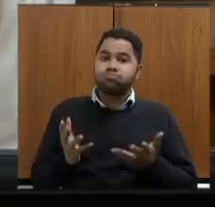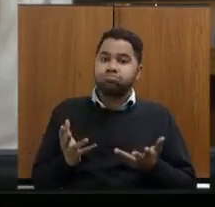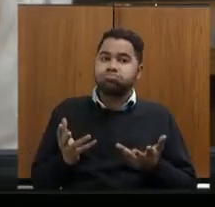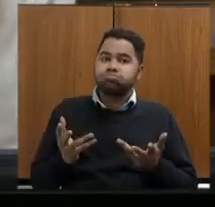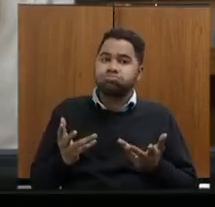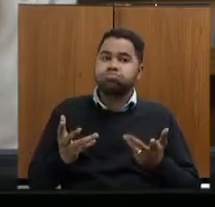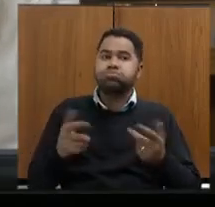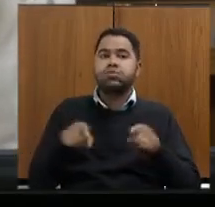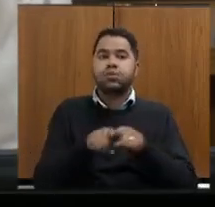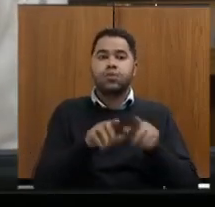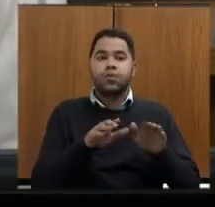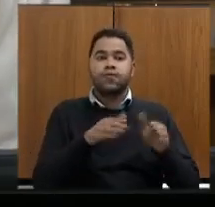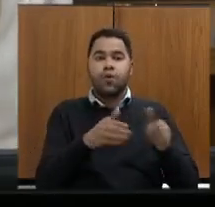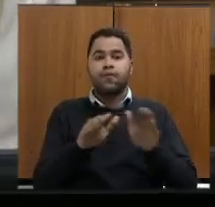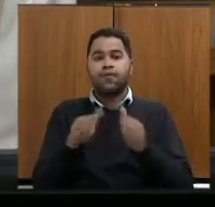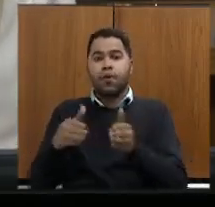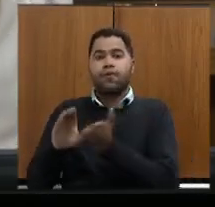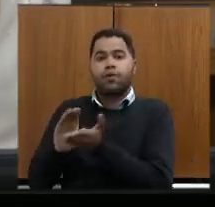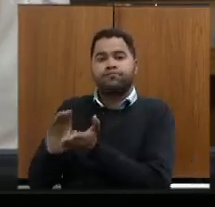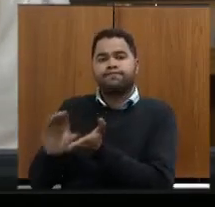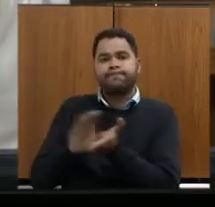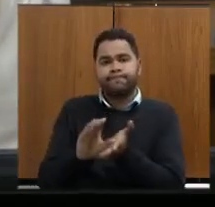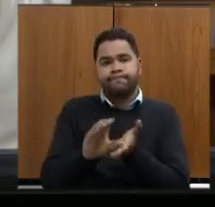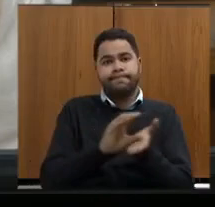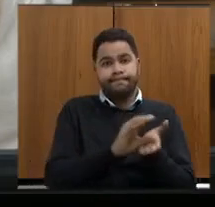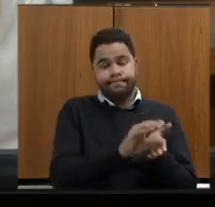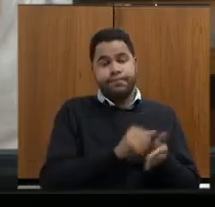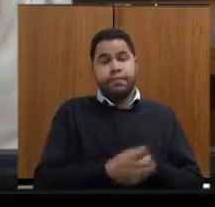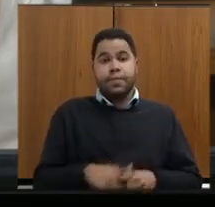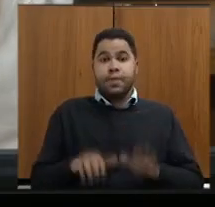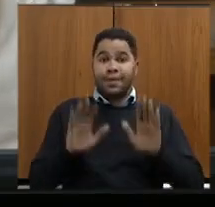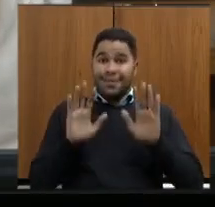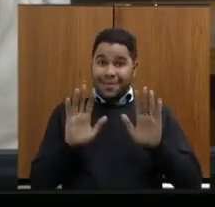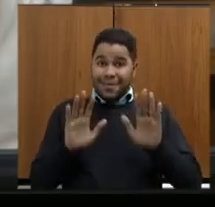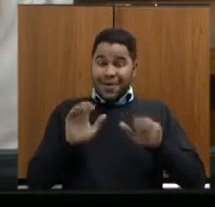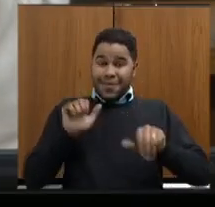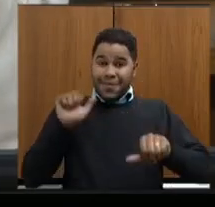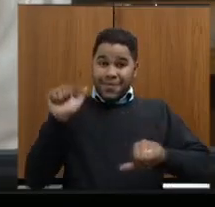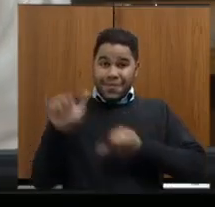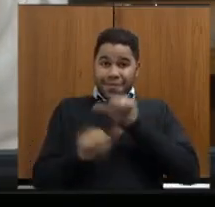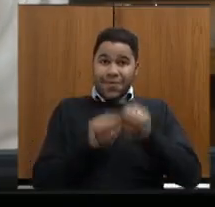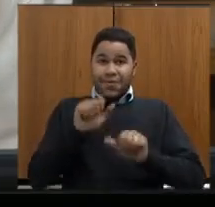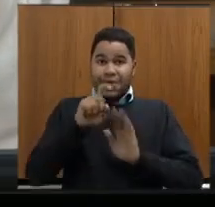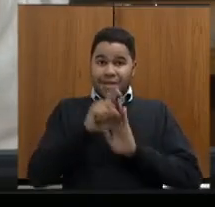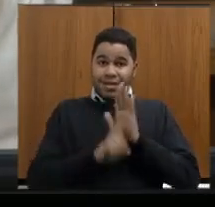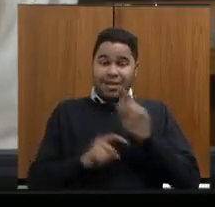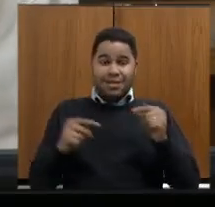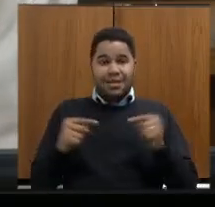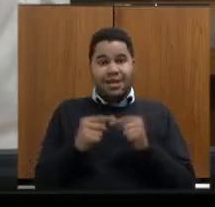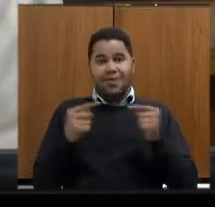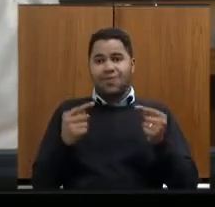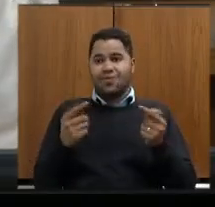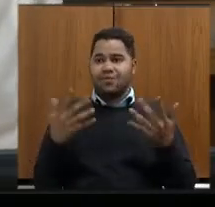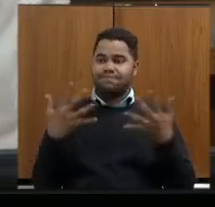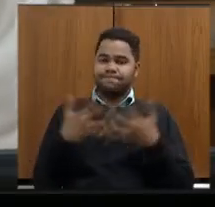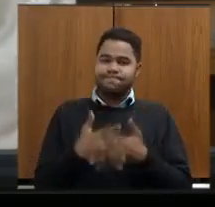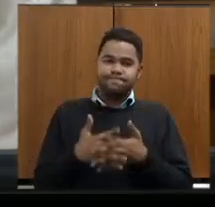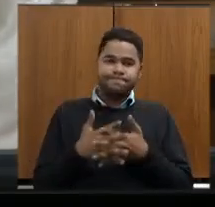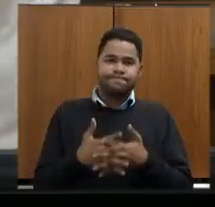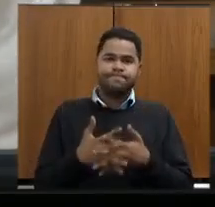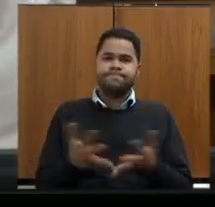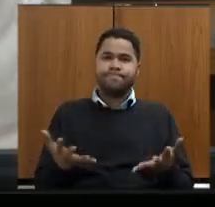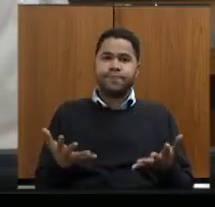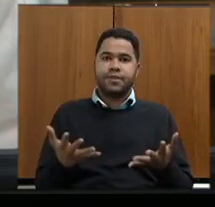em relação à destinação dos recursos mas realmente fazer mudança em texto de acordo algo que é muito complexo